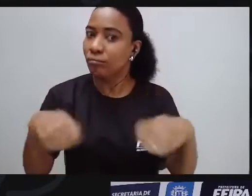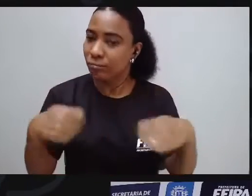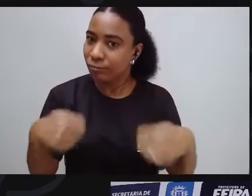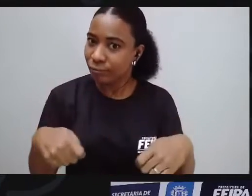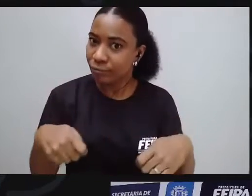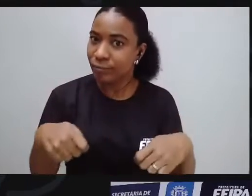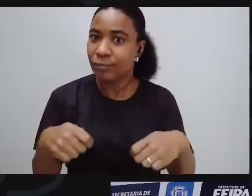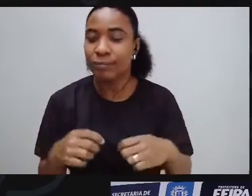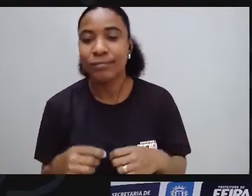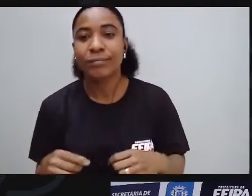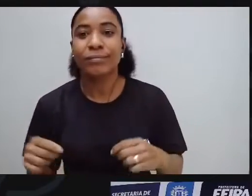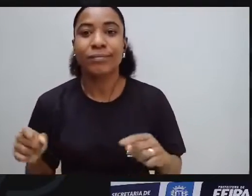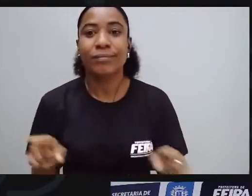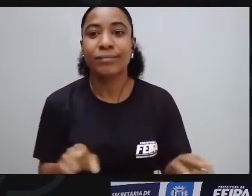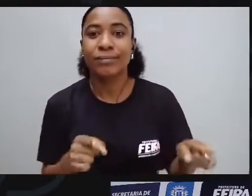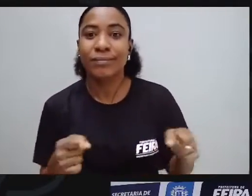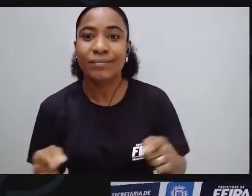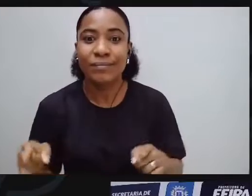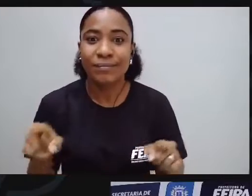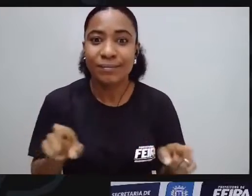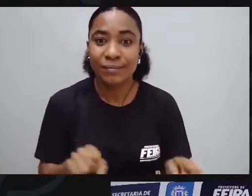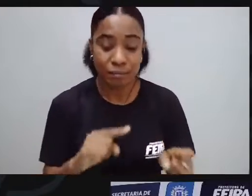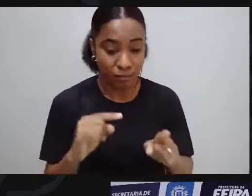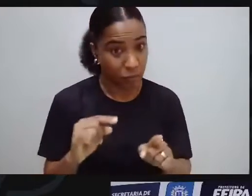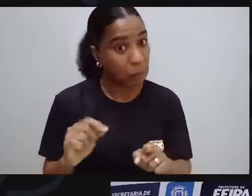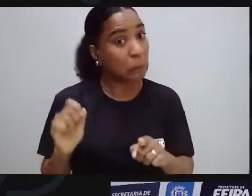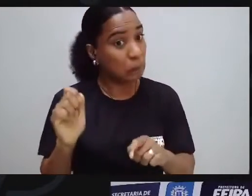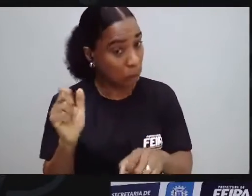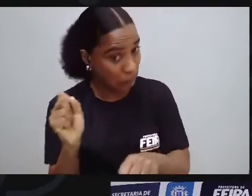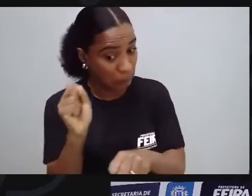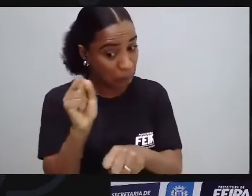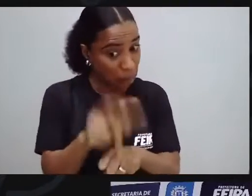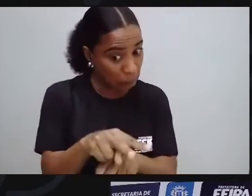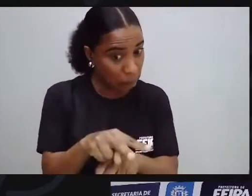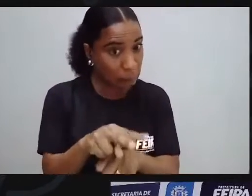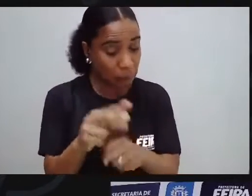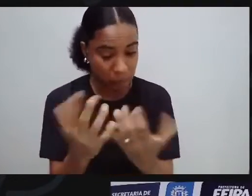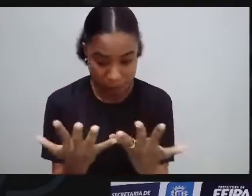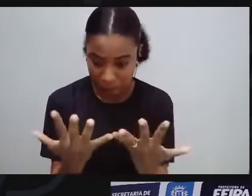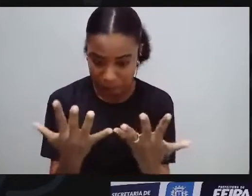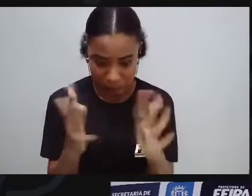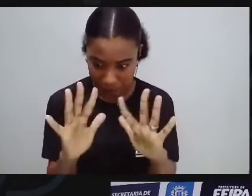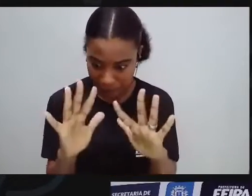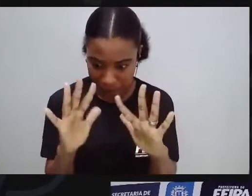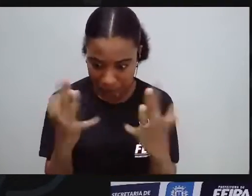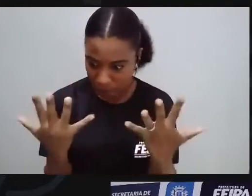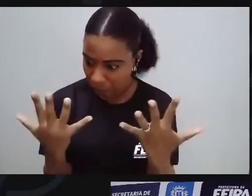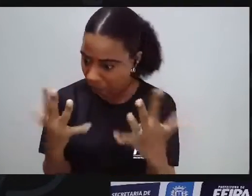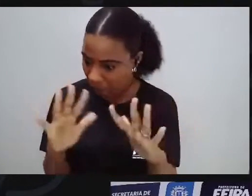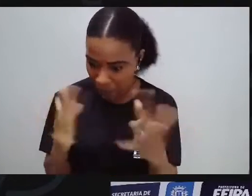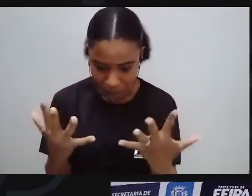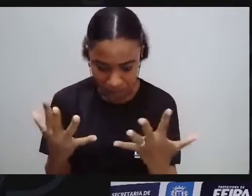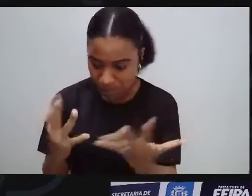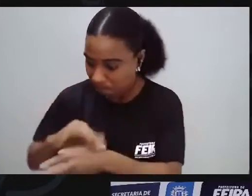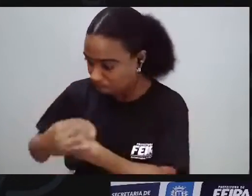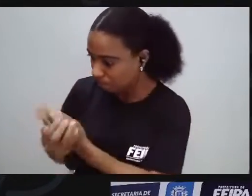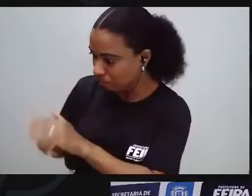ouvirmos falar de lava o meu o vírus pode estar